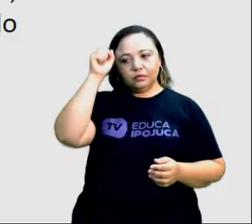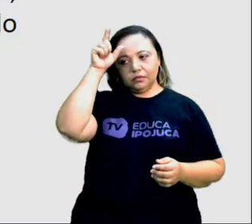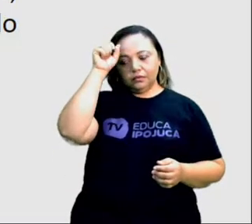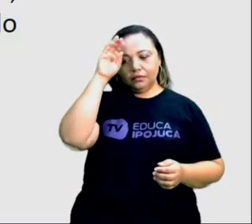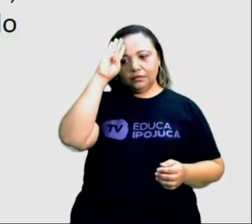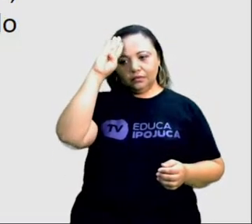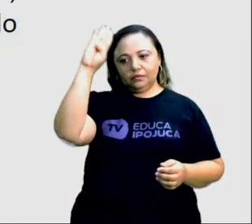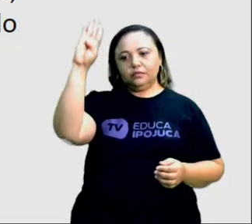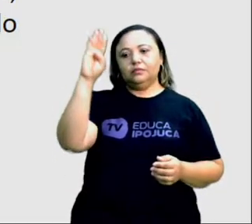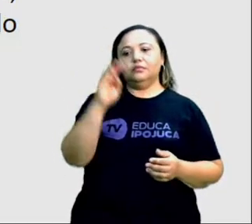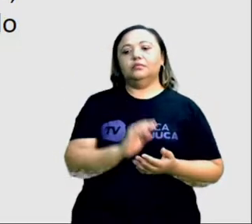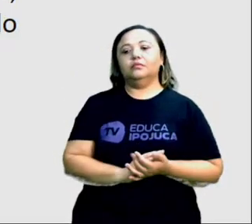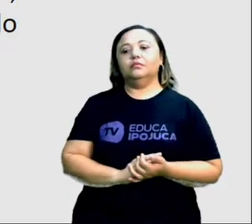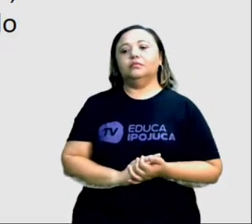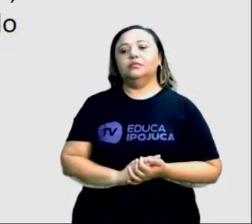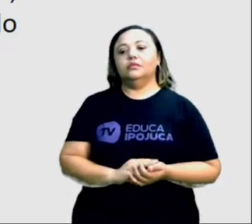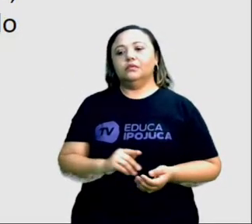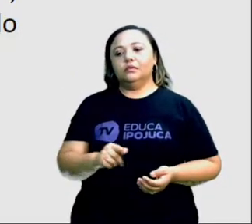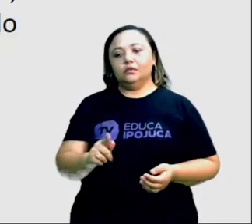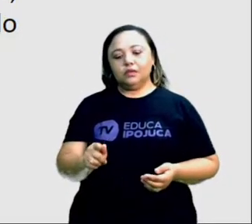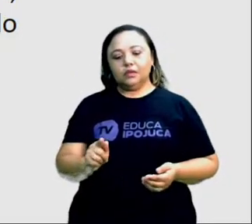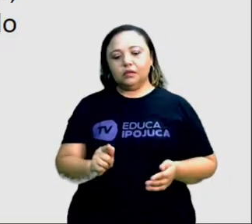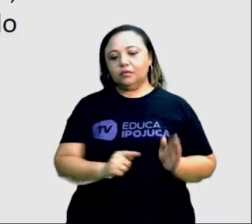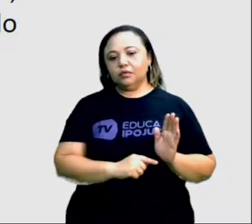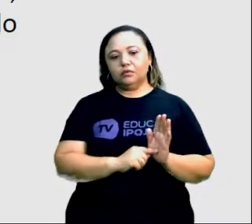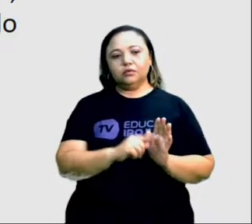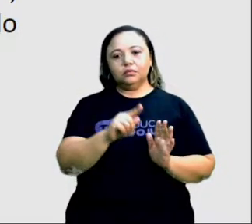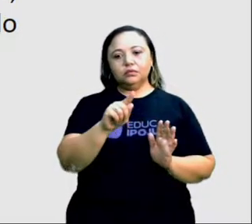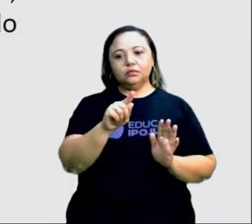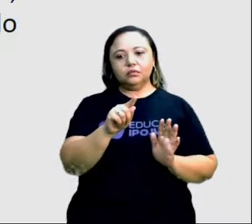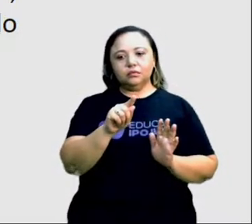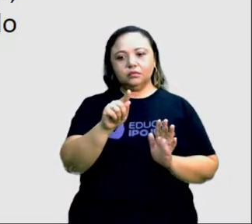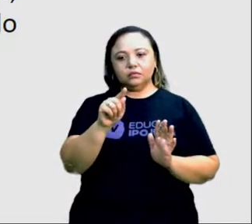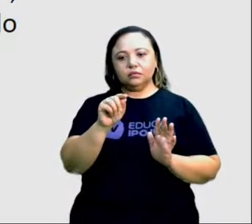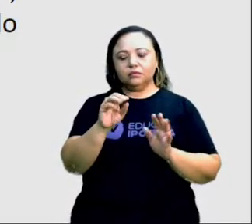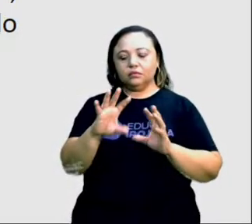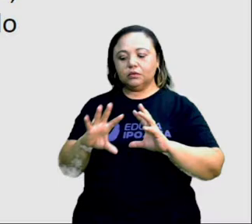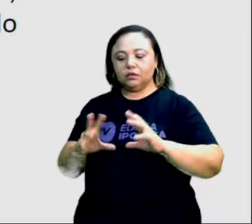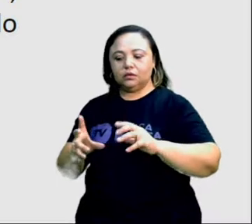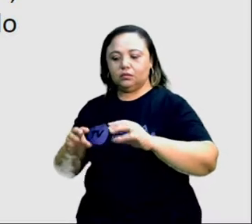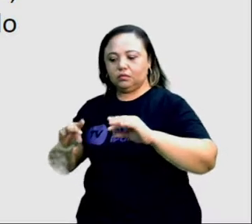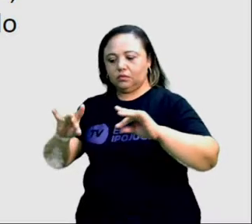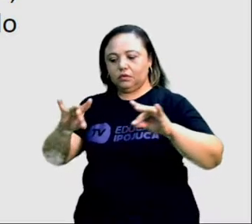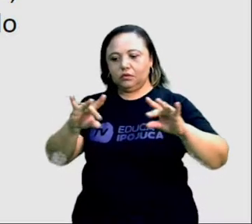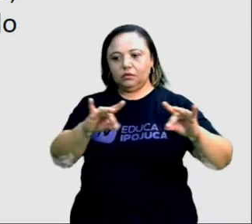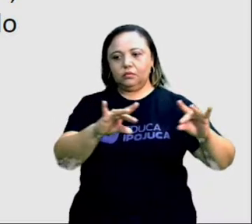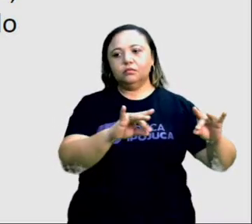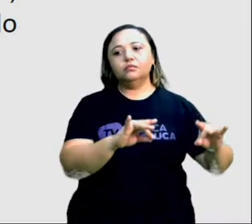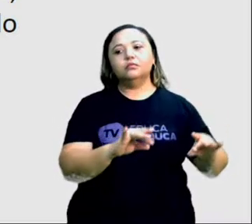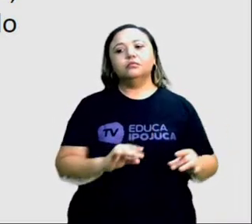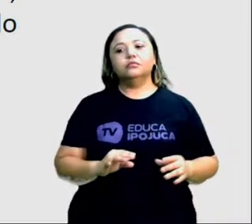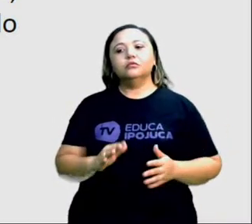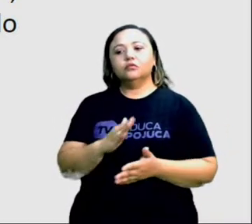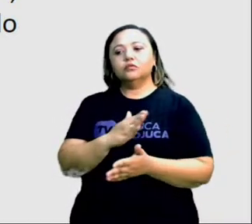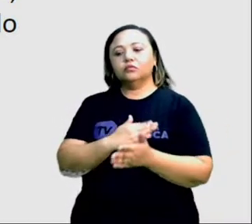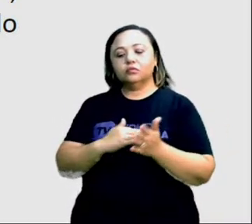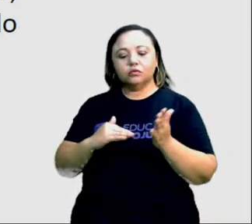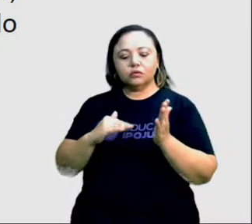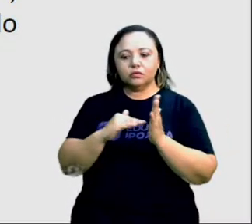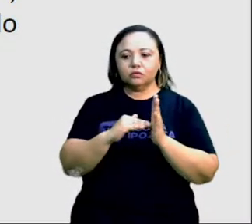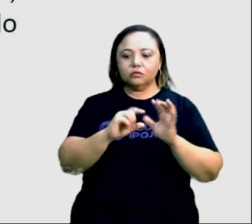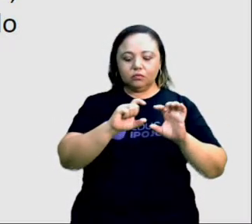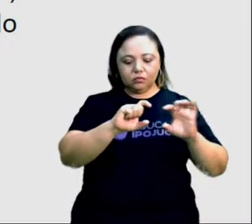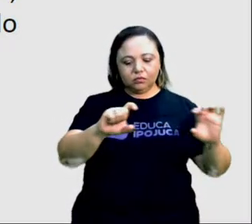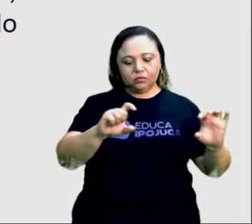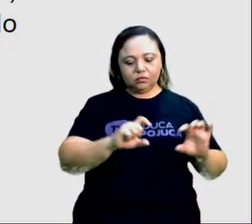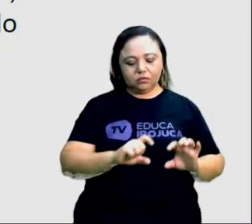guia turística e a sua justificativa para a aparição das bolas de lama. Nos últimos parágrafos que a gente ainda vai